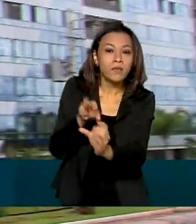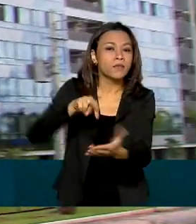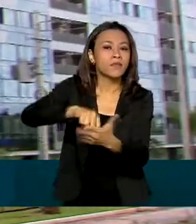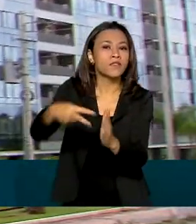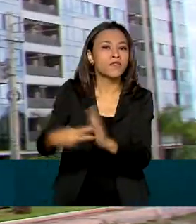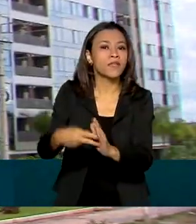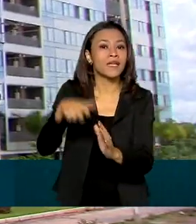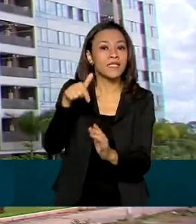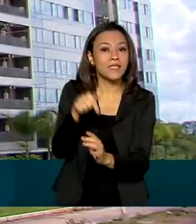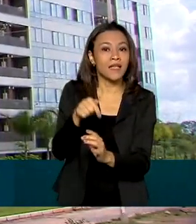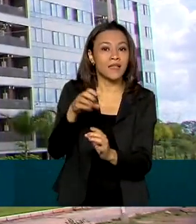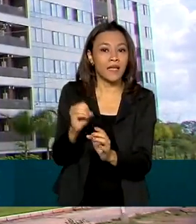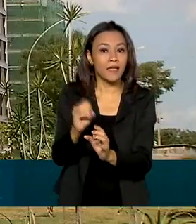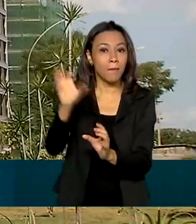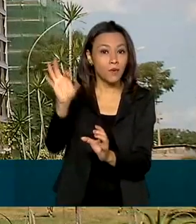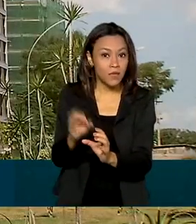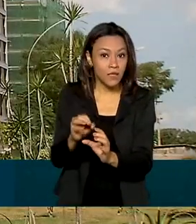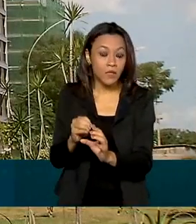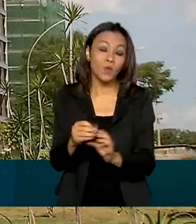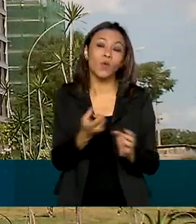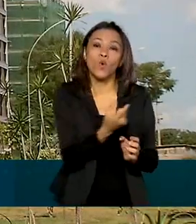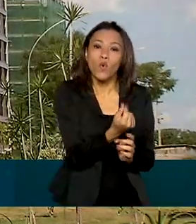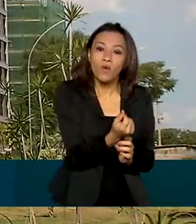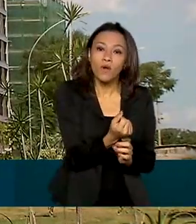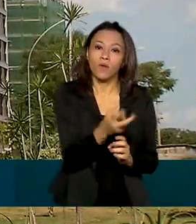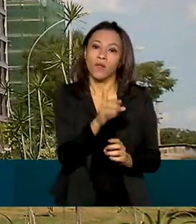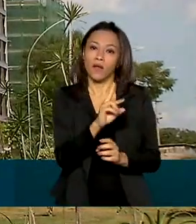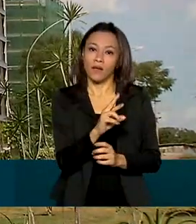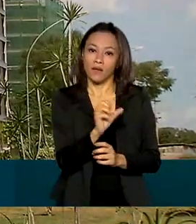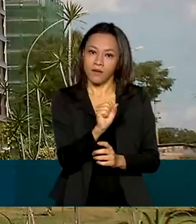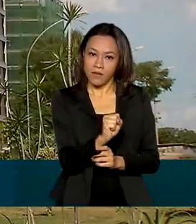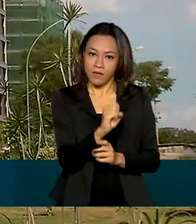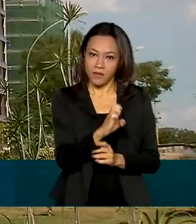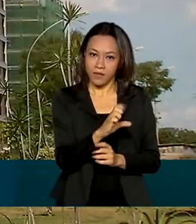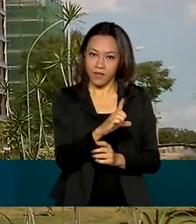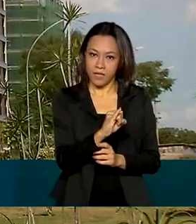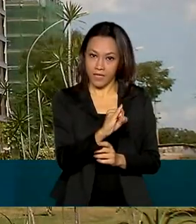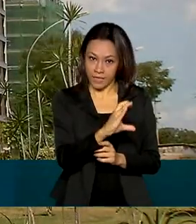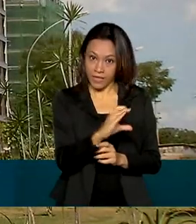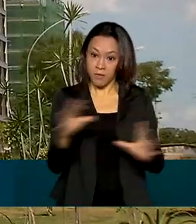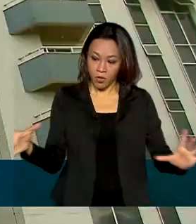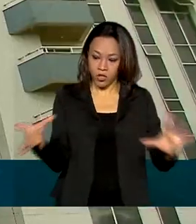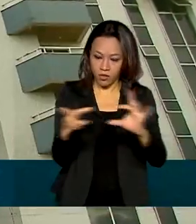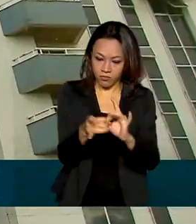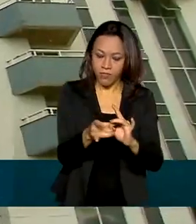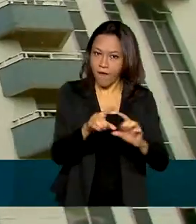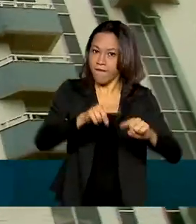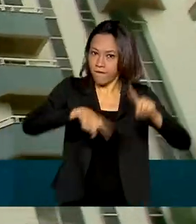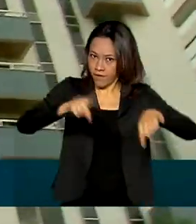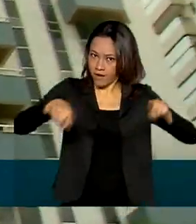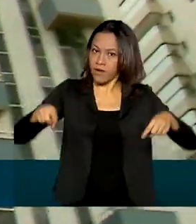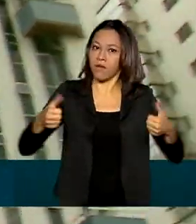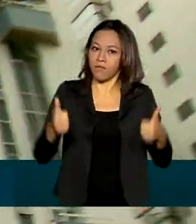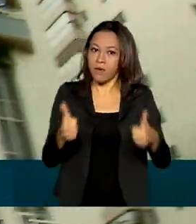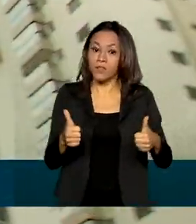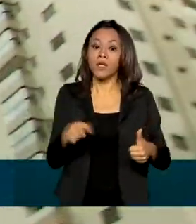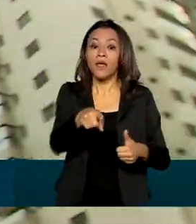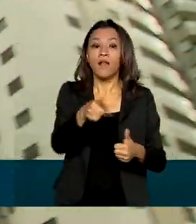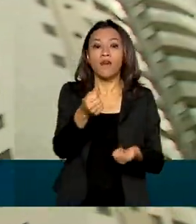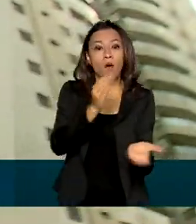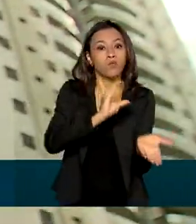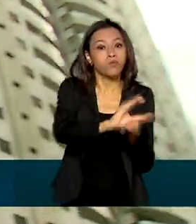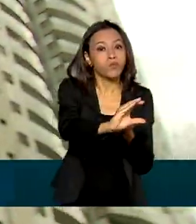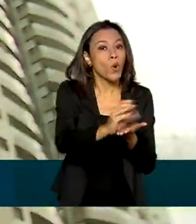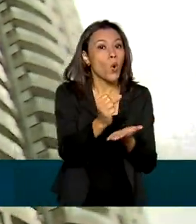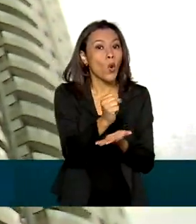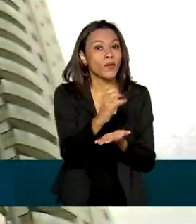70% do valor da Selic, e pode variar junto com ela. A Caixa vai financiar até 80% do valor